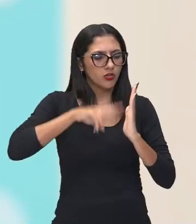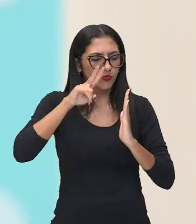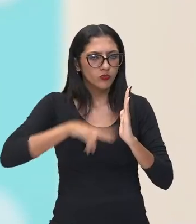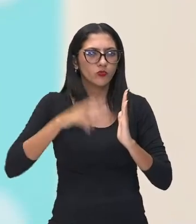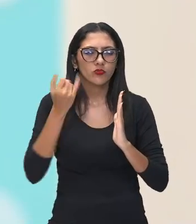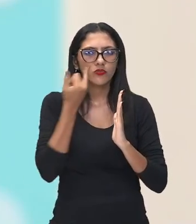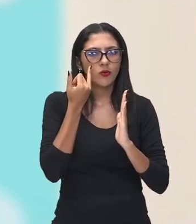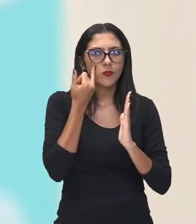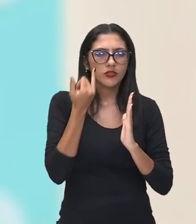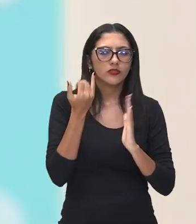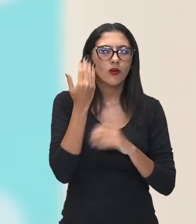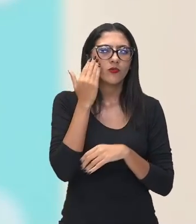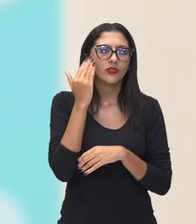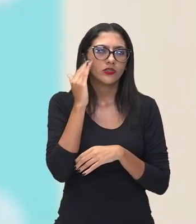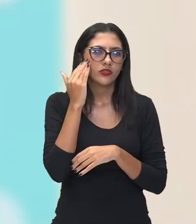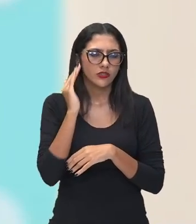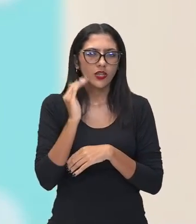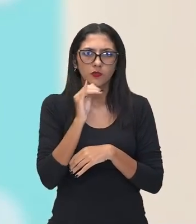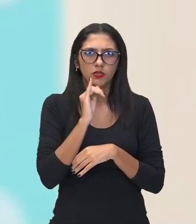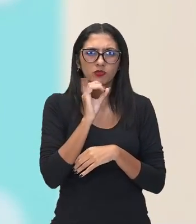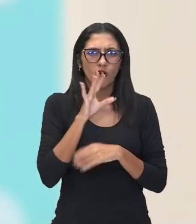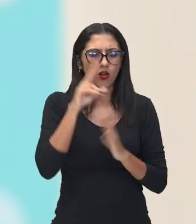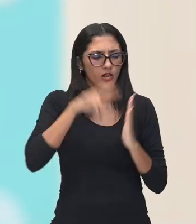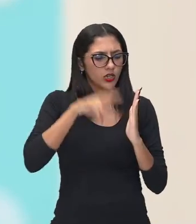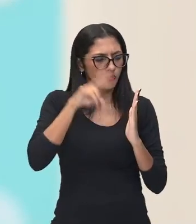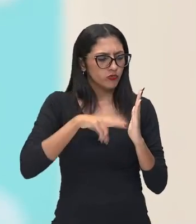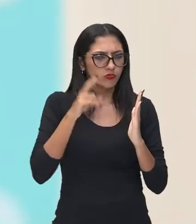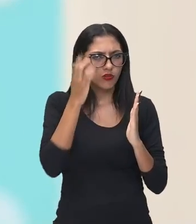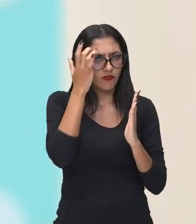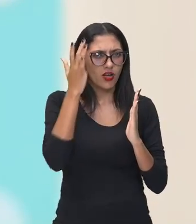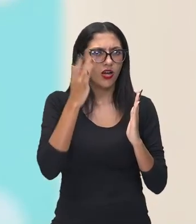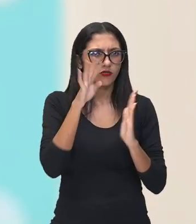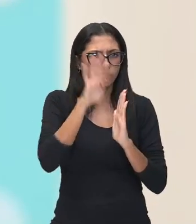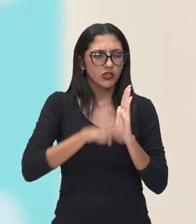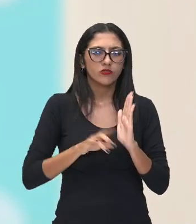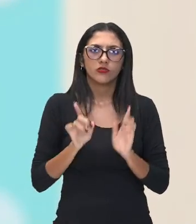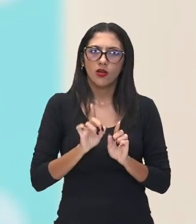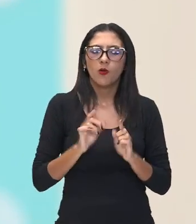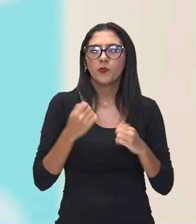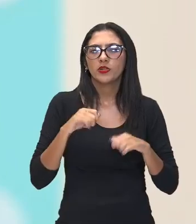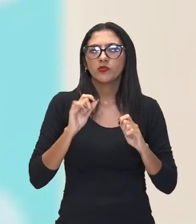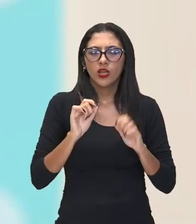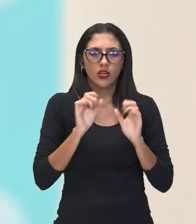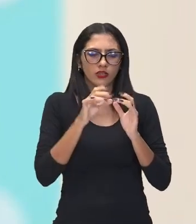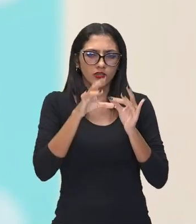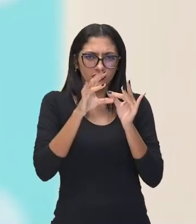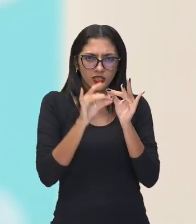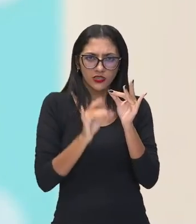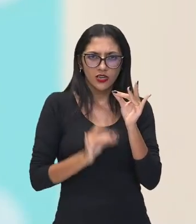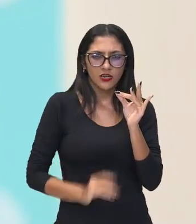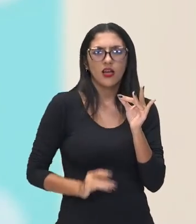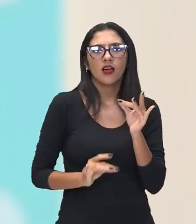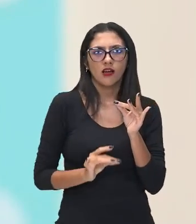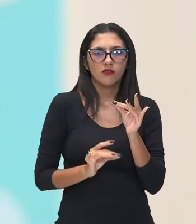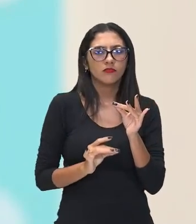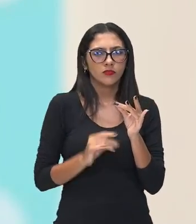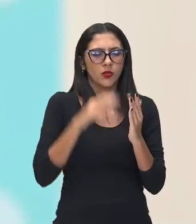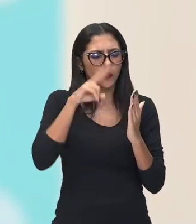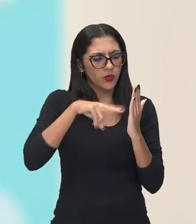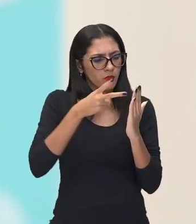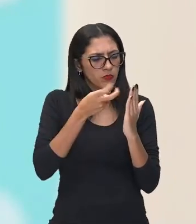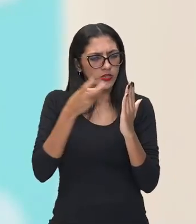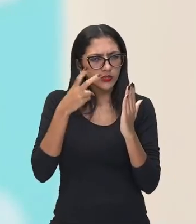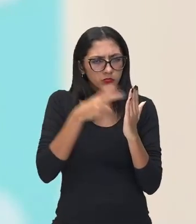aquelas informações que estão na superfície do texto. Nós precisamos fazer a leitura, né, fazendo as